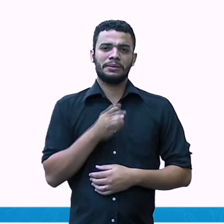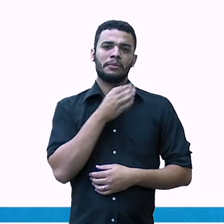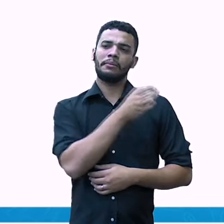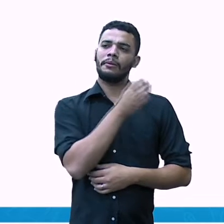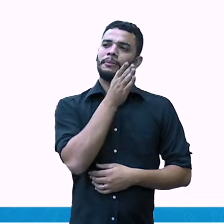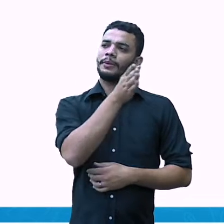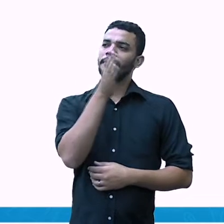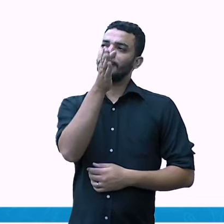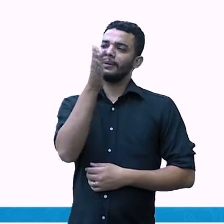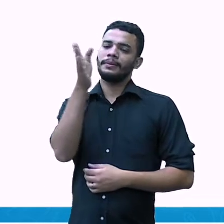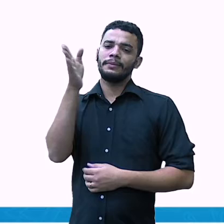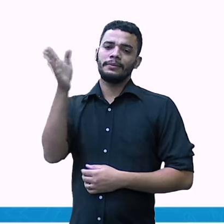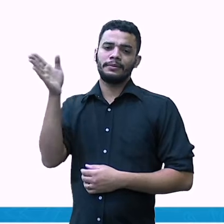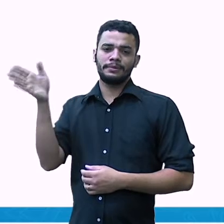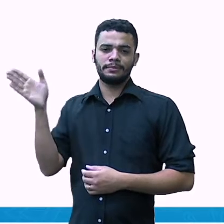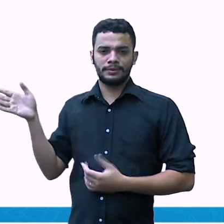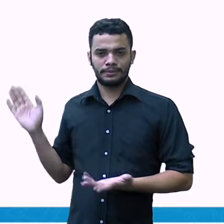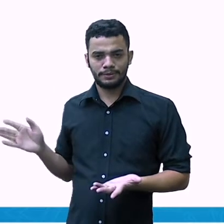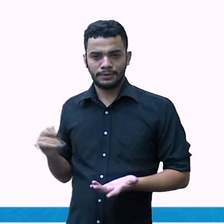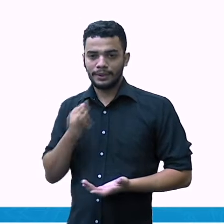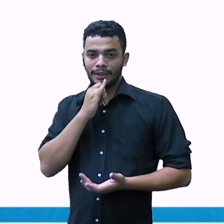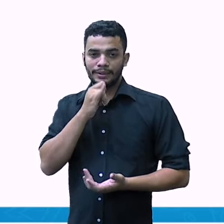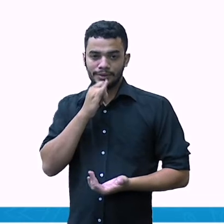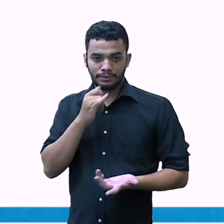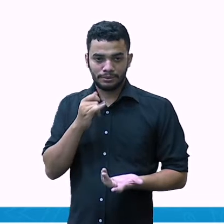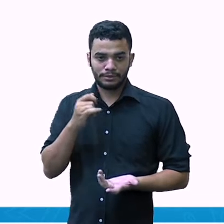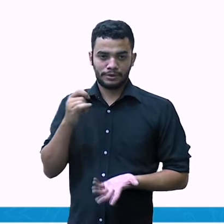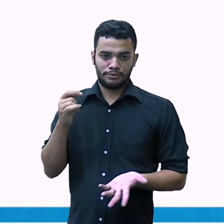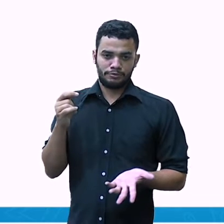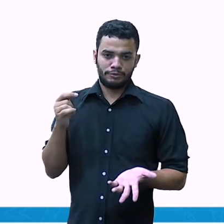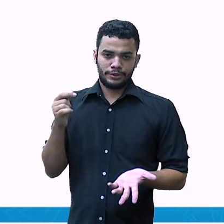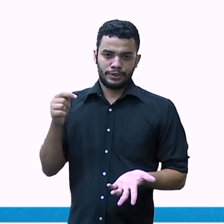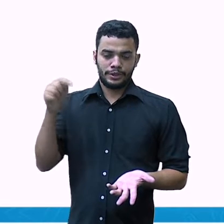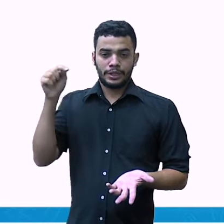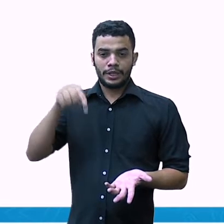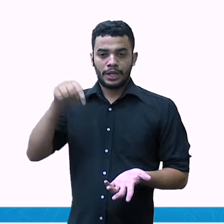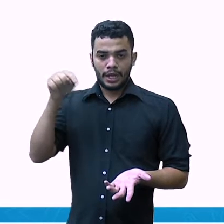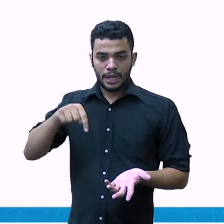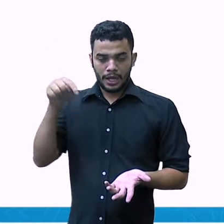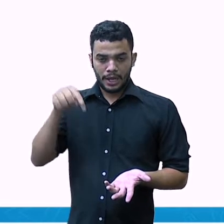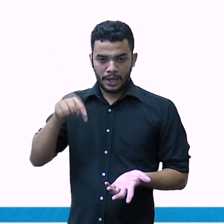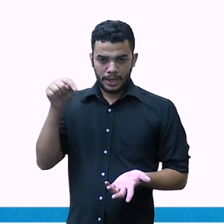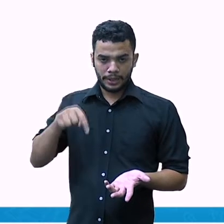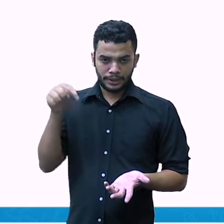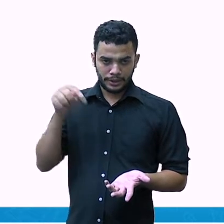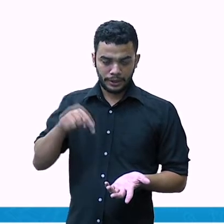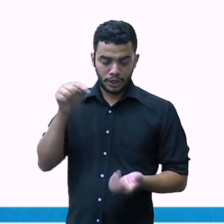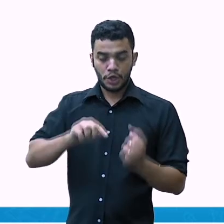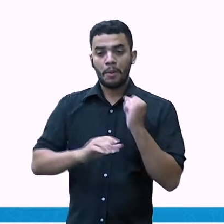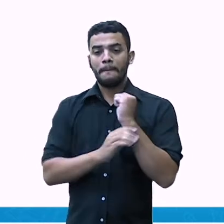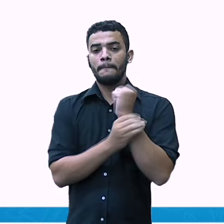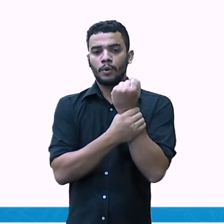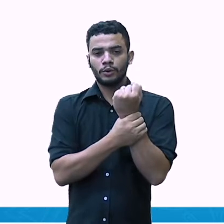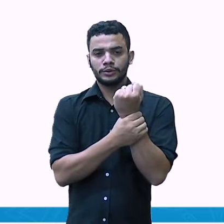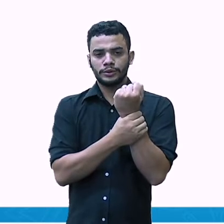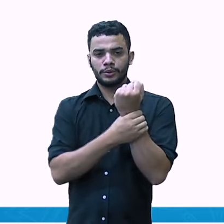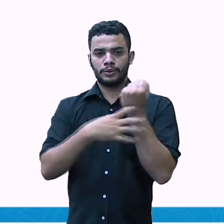Brasil, Miami nos Estados Unidos e Acapulco no México. Nós já ouvimos muito o